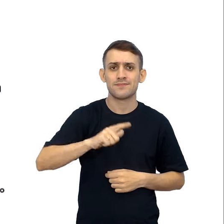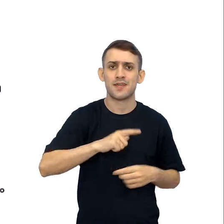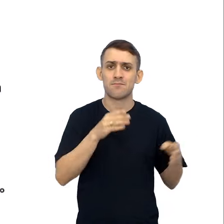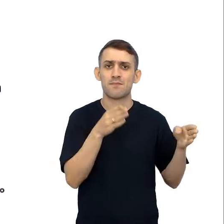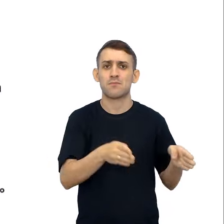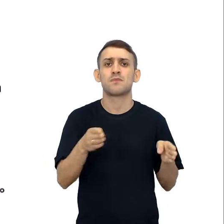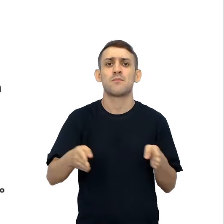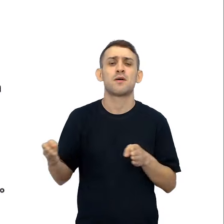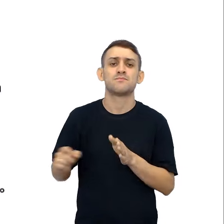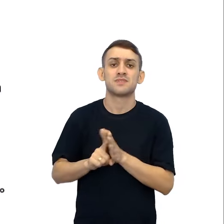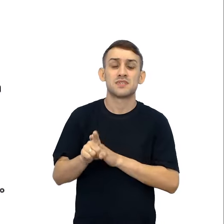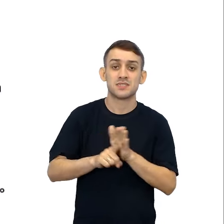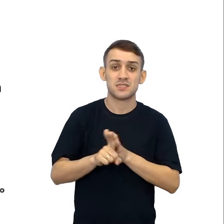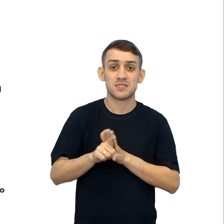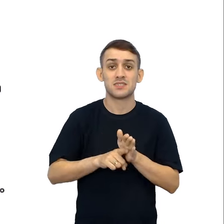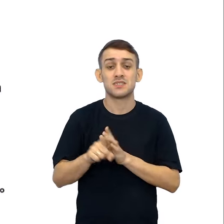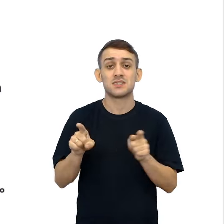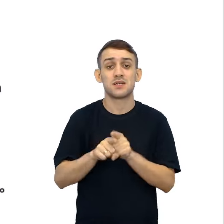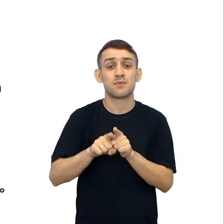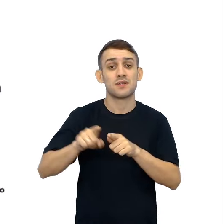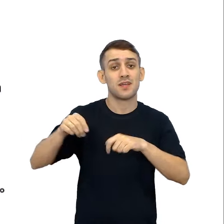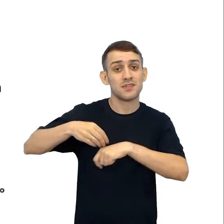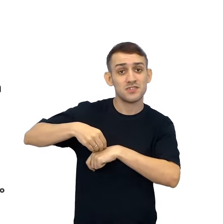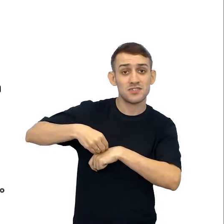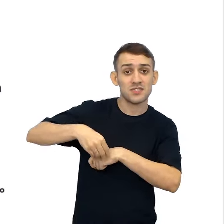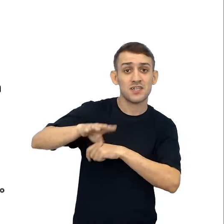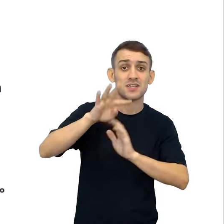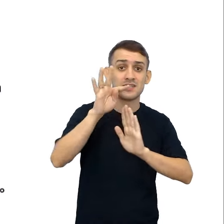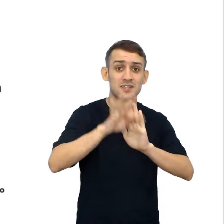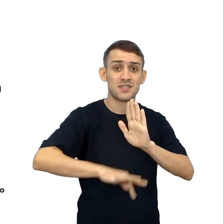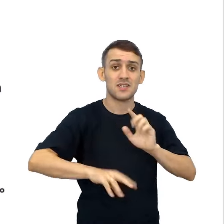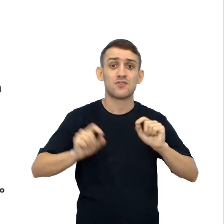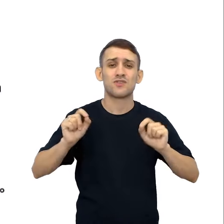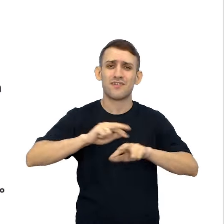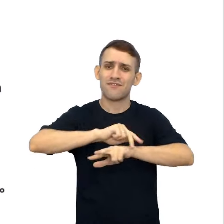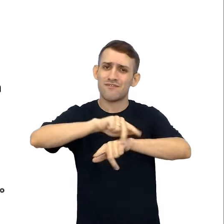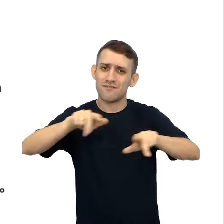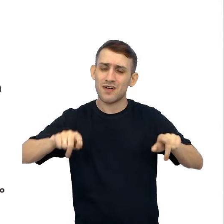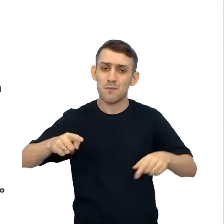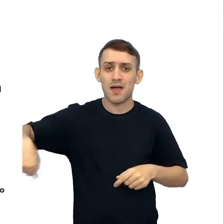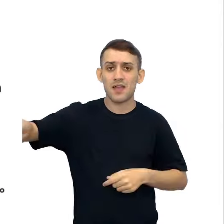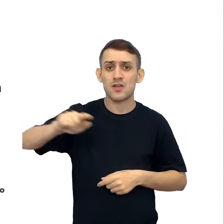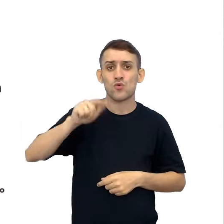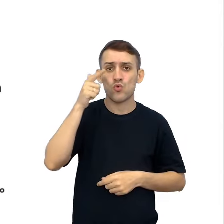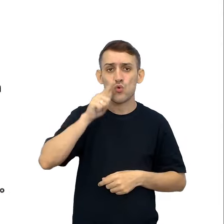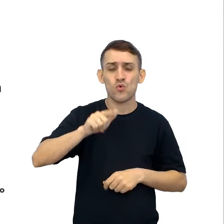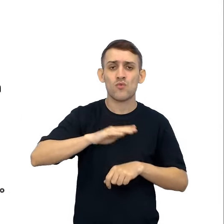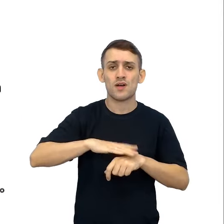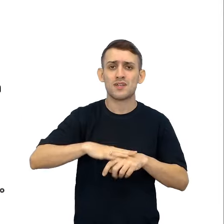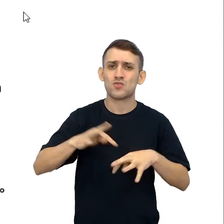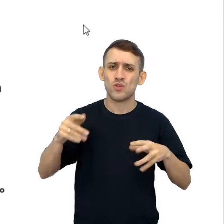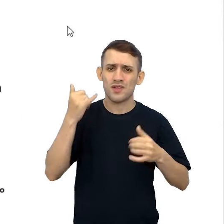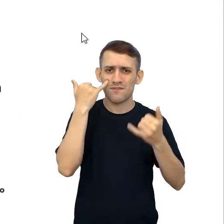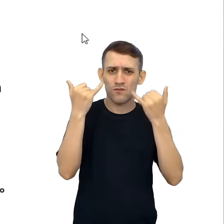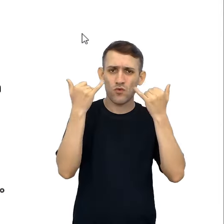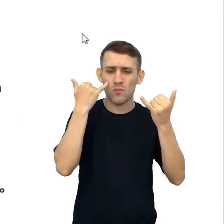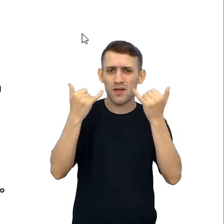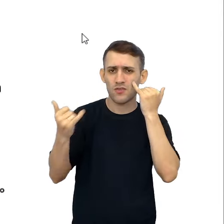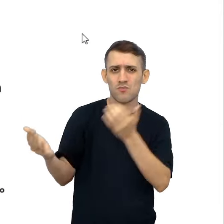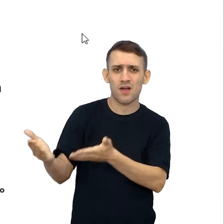de pesquisa, e aí, olha, nós sugerimos textos, gêneros textuais diversos, para que eles possam coletar todas as